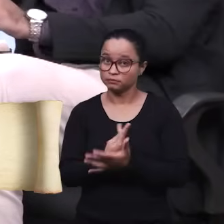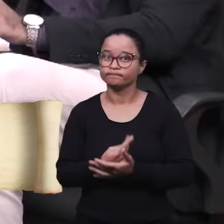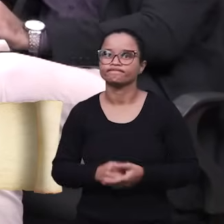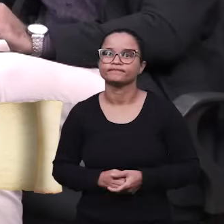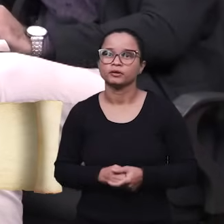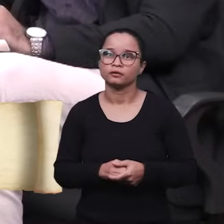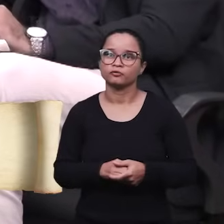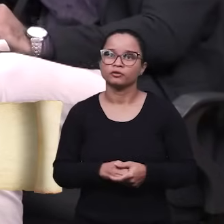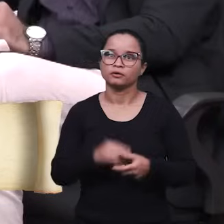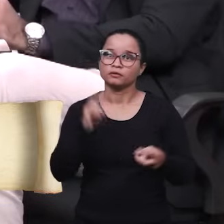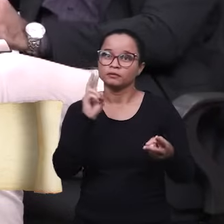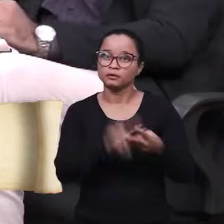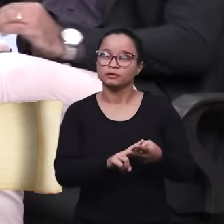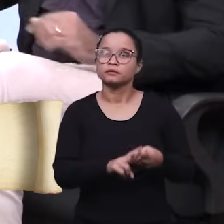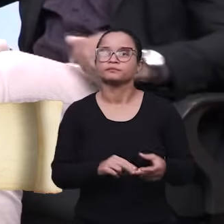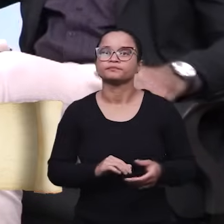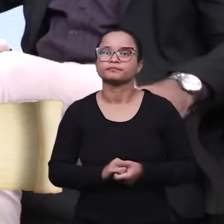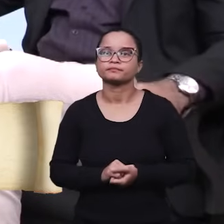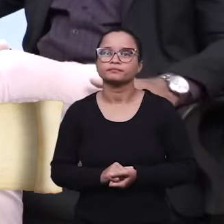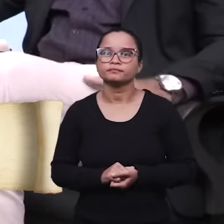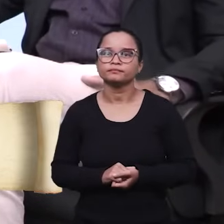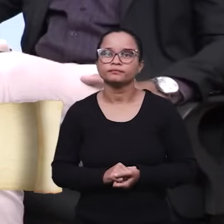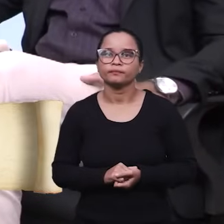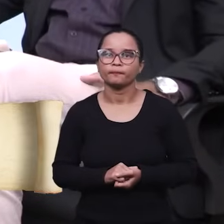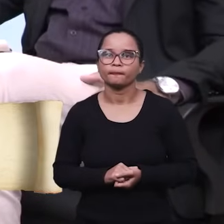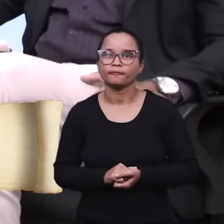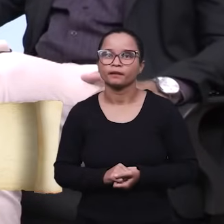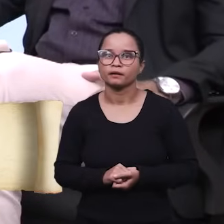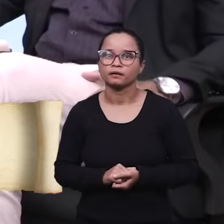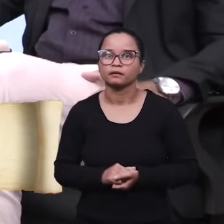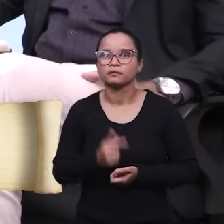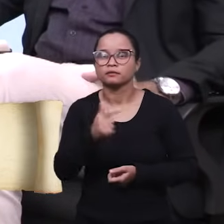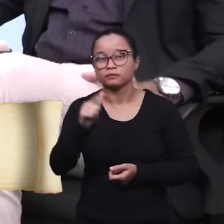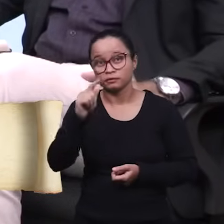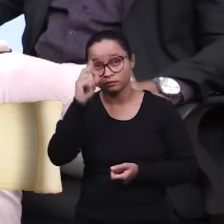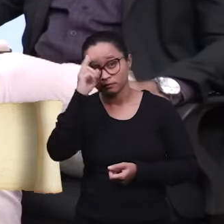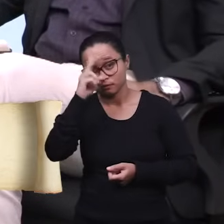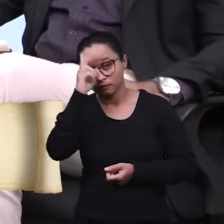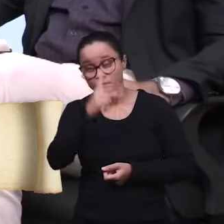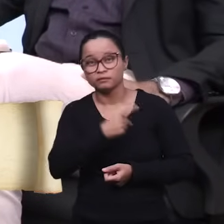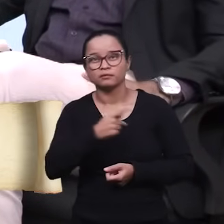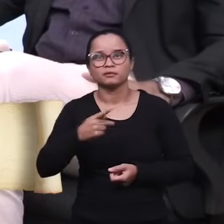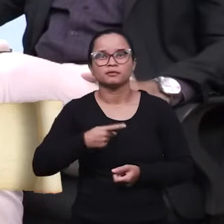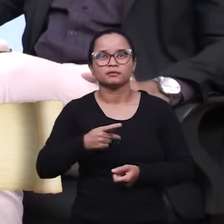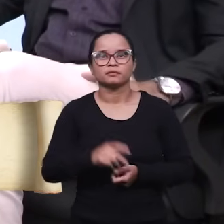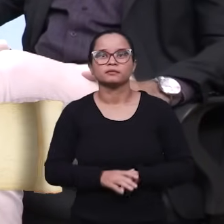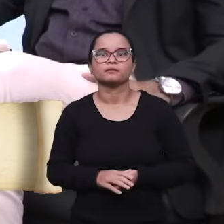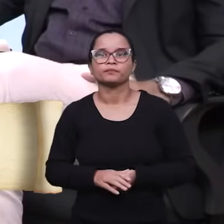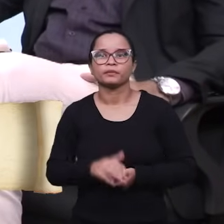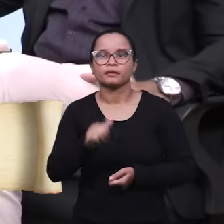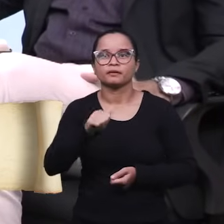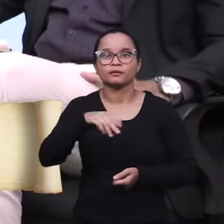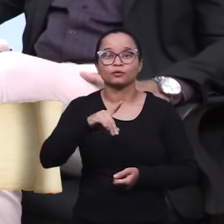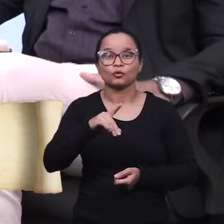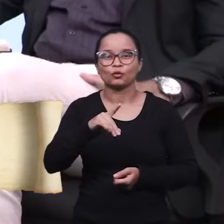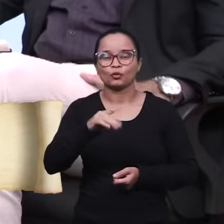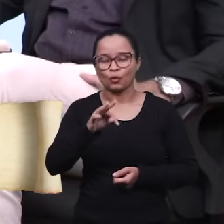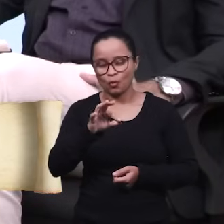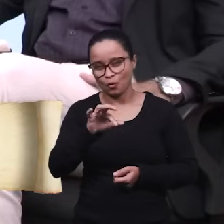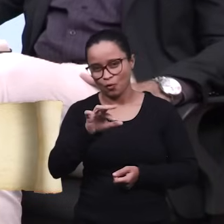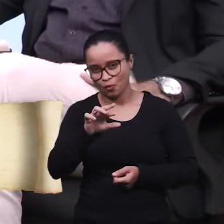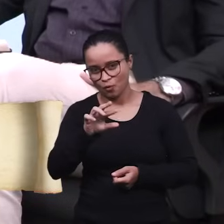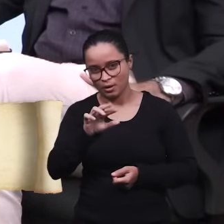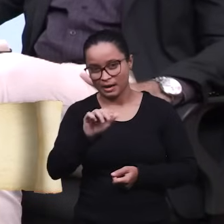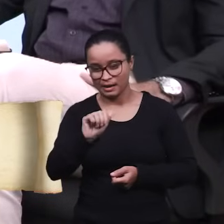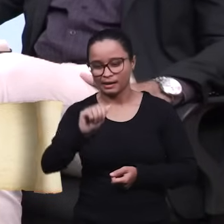né? Mexeu no bolso deles, né? E aí tem uma outra história aí, que o pastor Antônio Carlos vai dar continuidade aí. Bom,